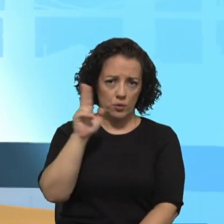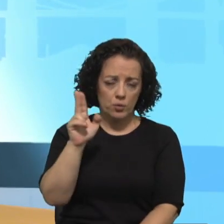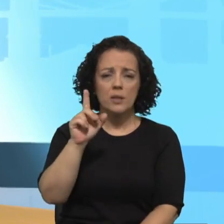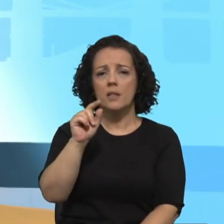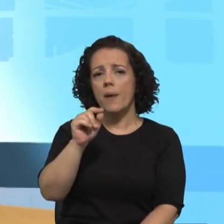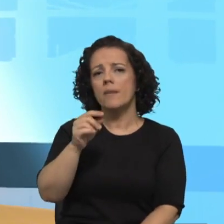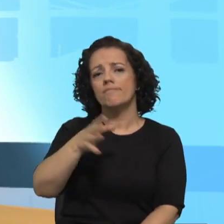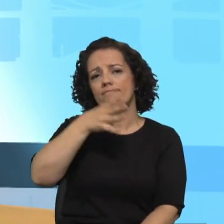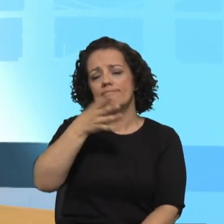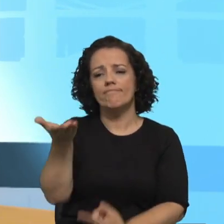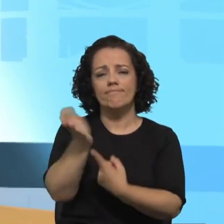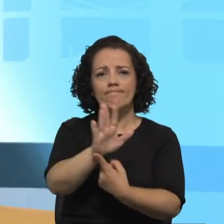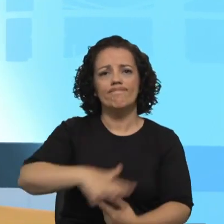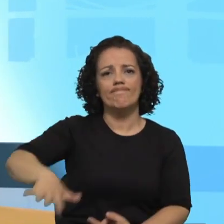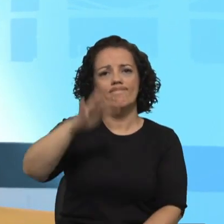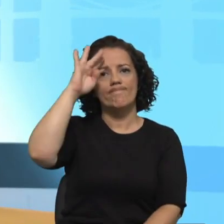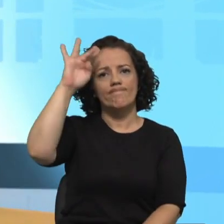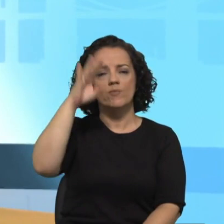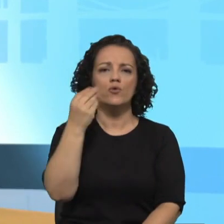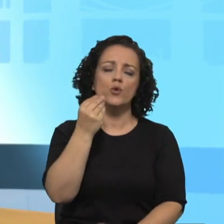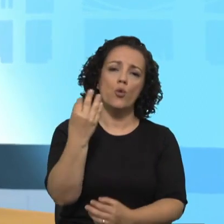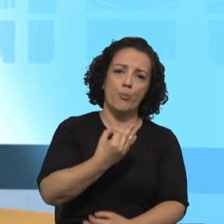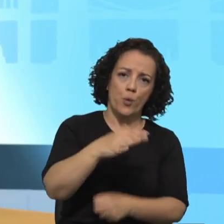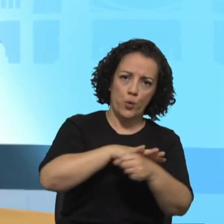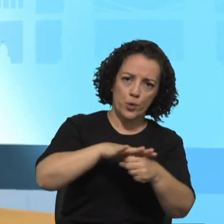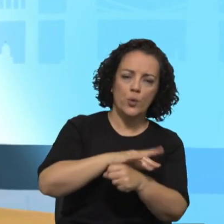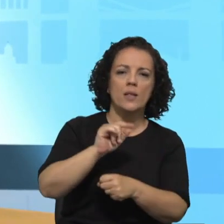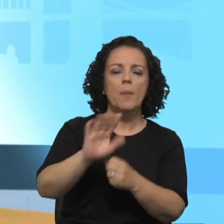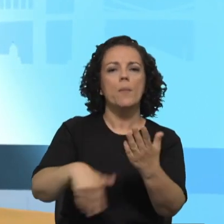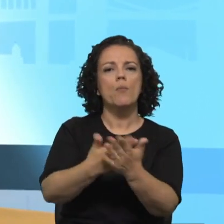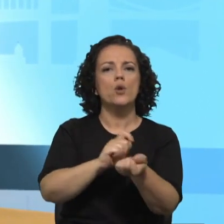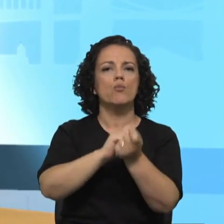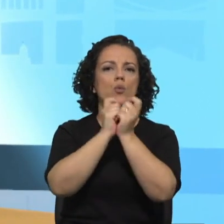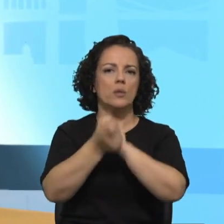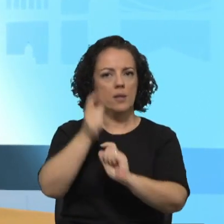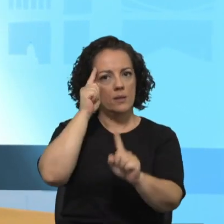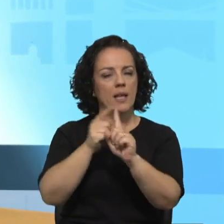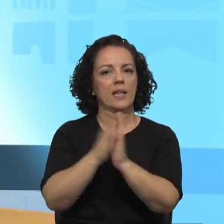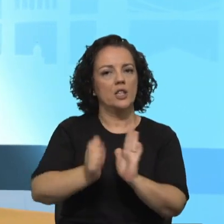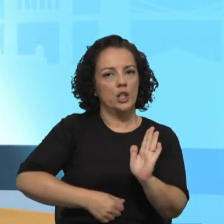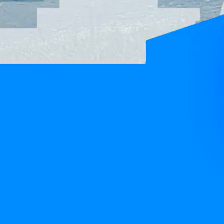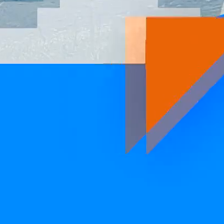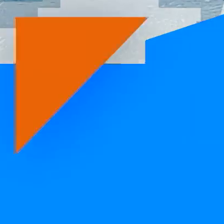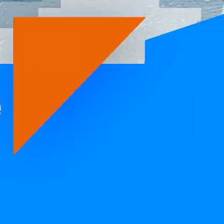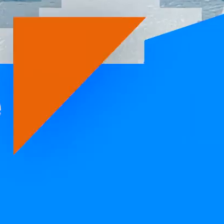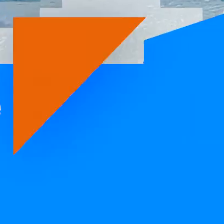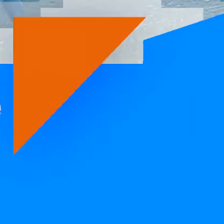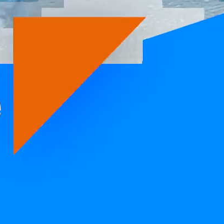mostramos os sonhos da juventude da Diocese do Porto e as suas propostas de mudança para a Igreja Católica.